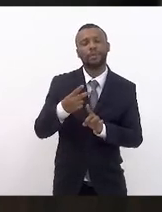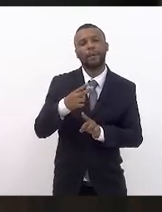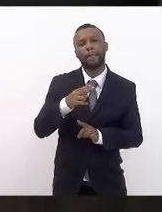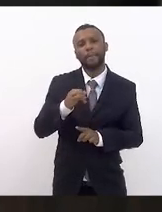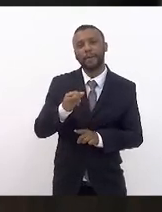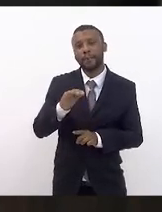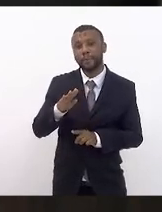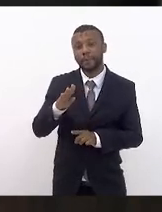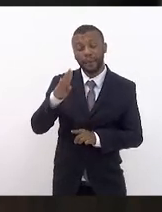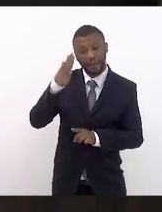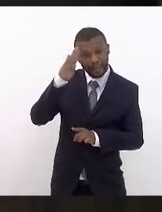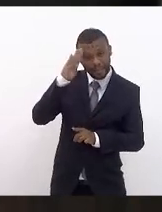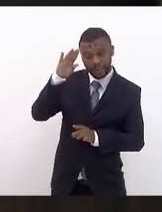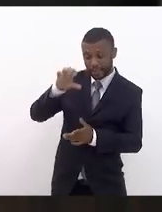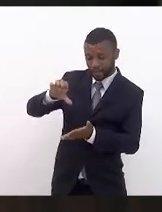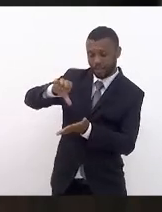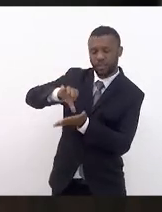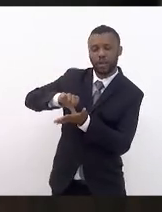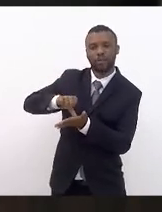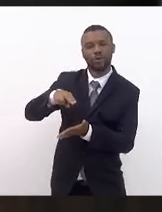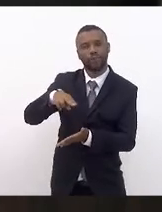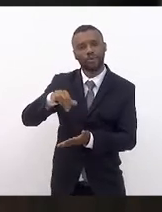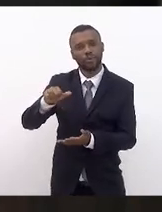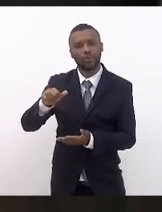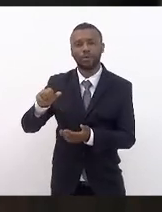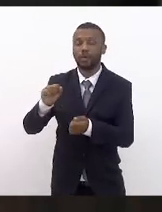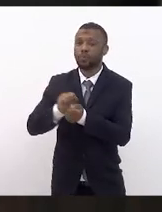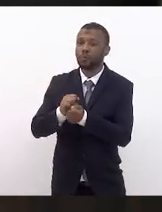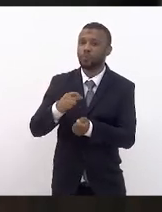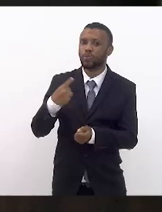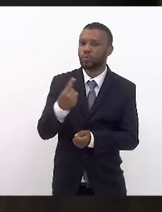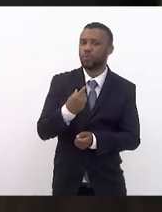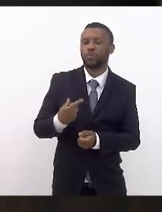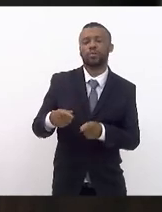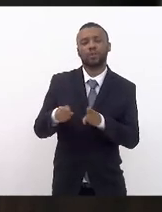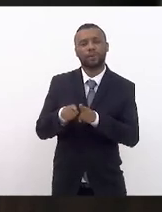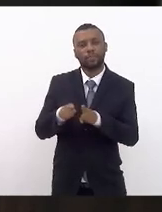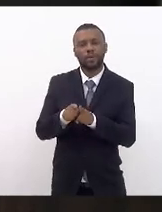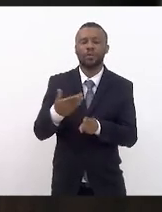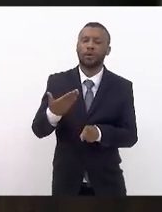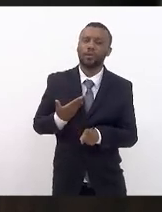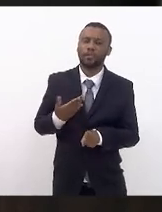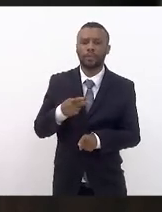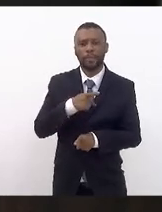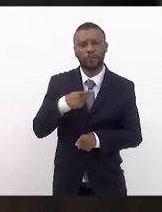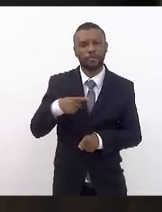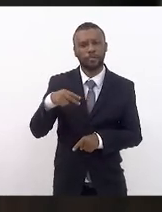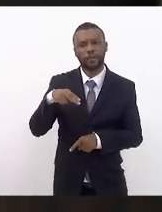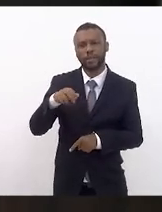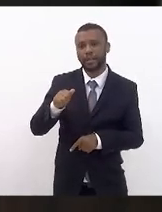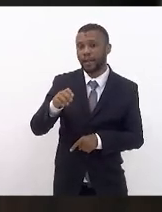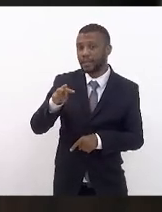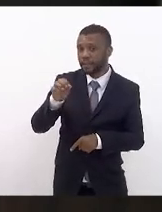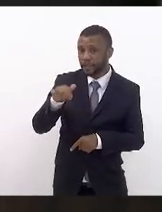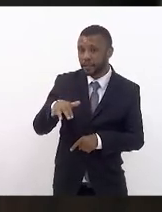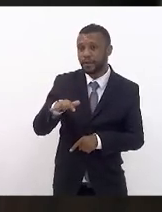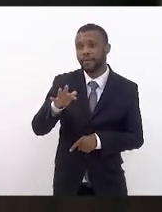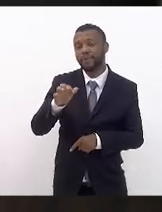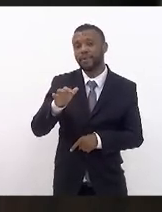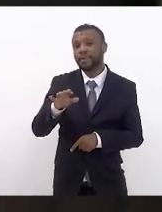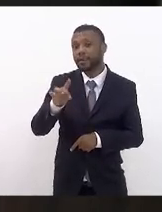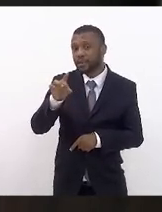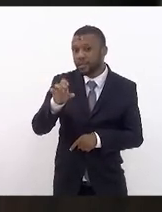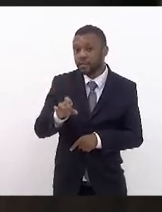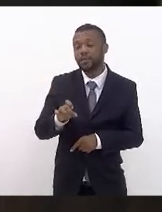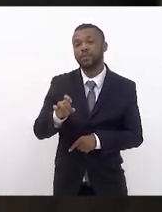Iguaçu. Está conosco também o querido amigo, pastor Natan dos Santos Fernandes, da Igreja Batista